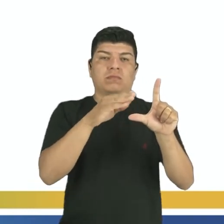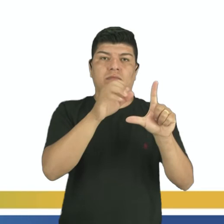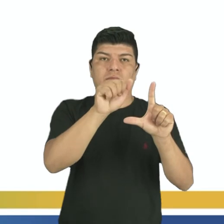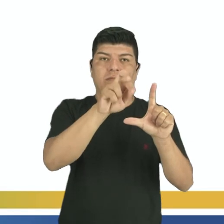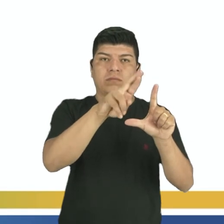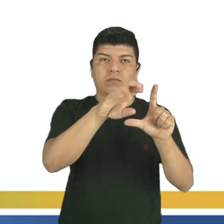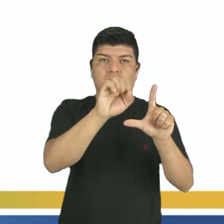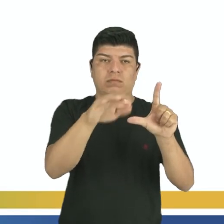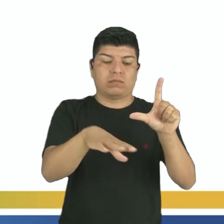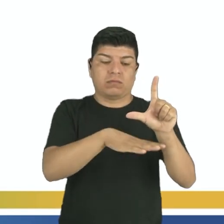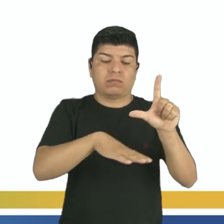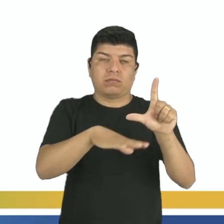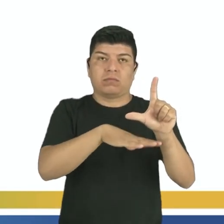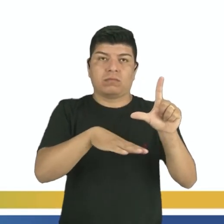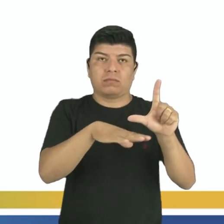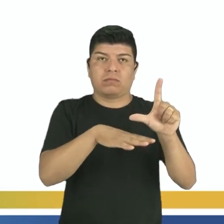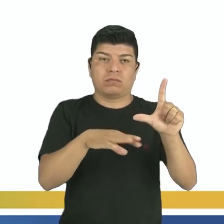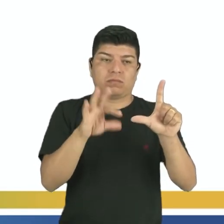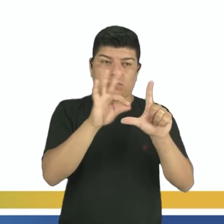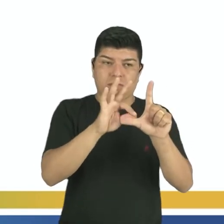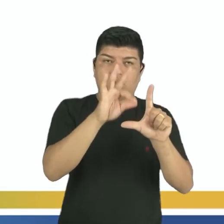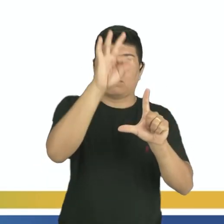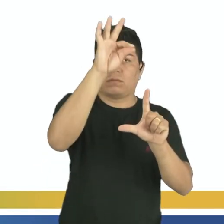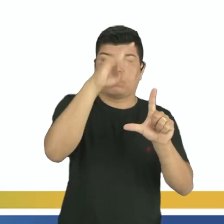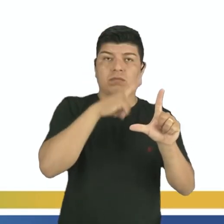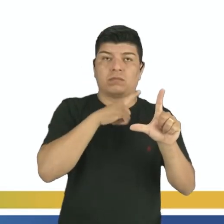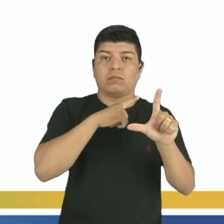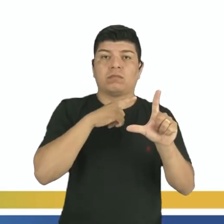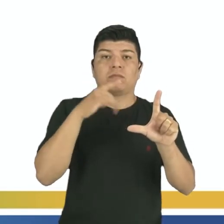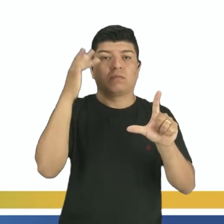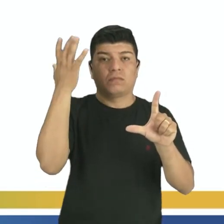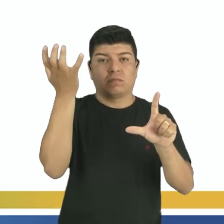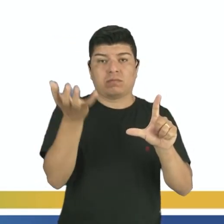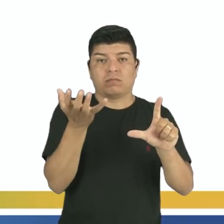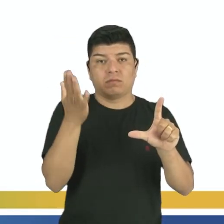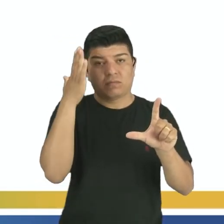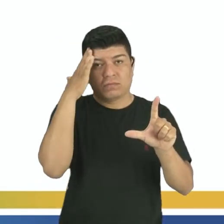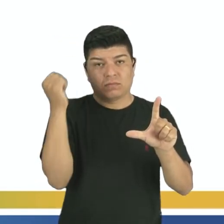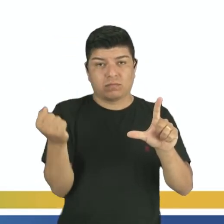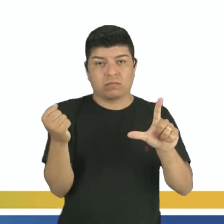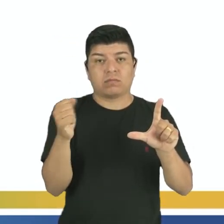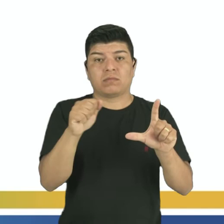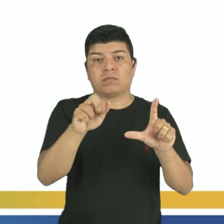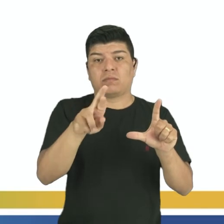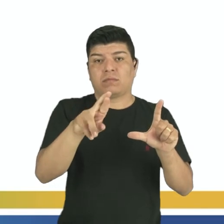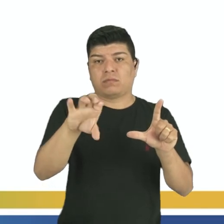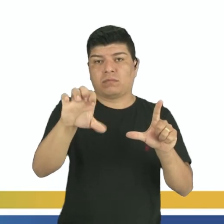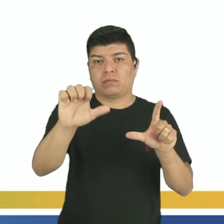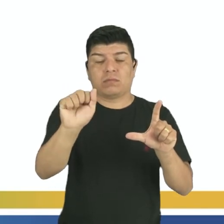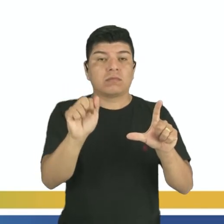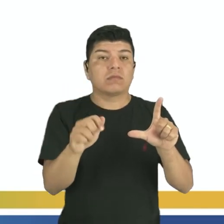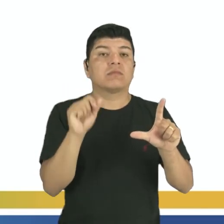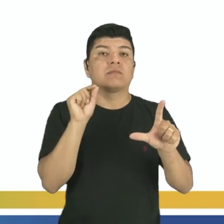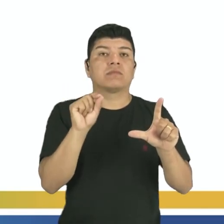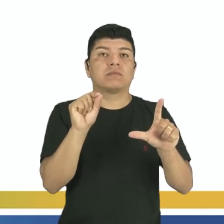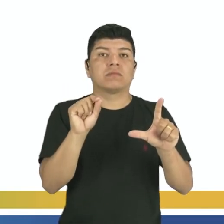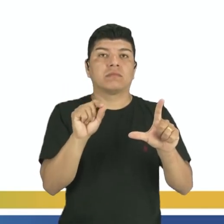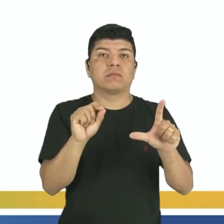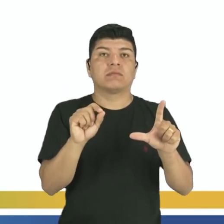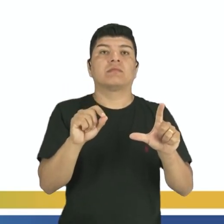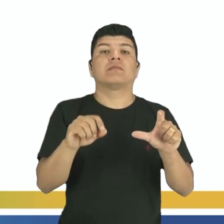a base, tenho a altura e estou interessado na área. Ora, eu sei que a área de triângulo é o quê?